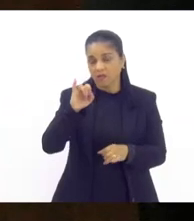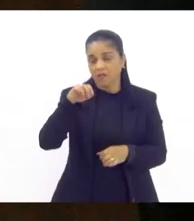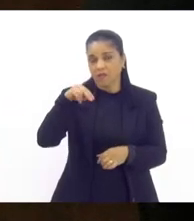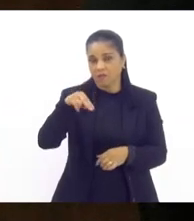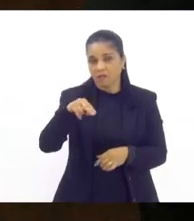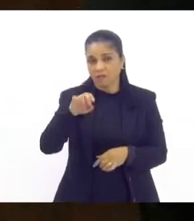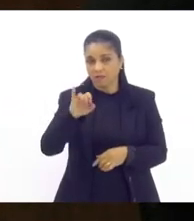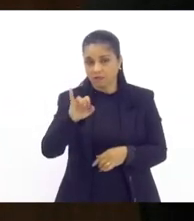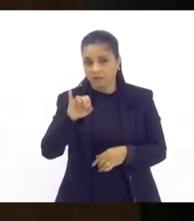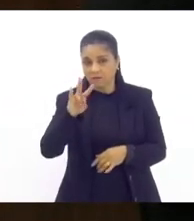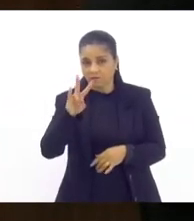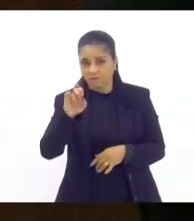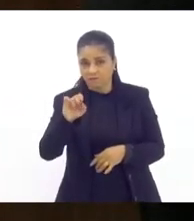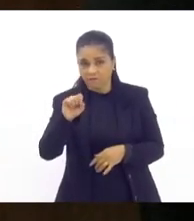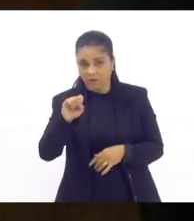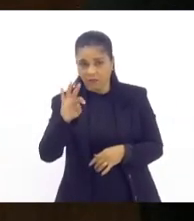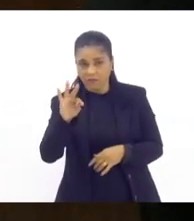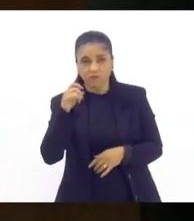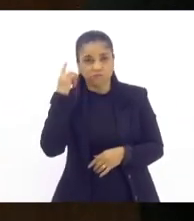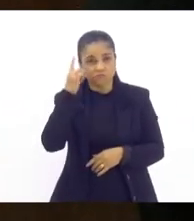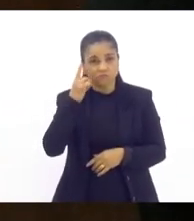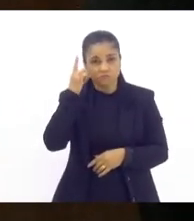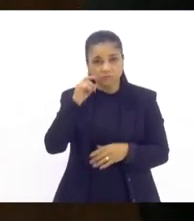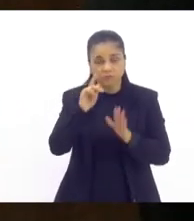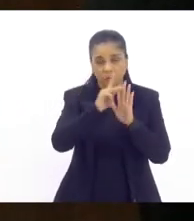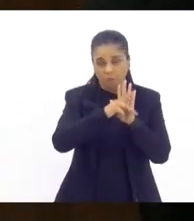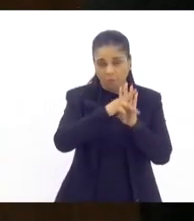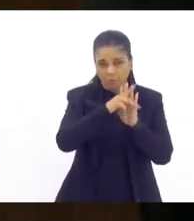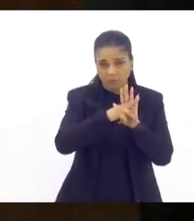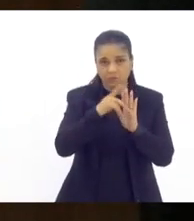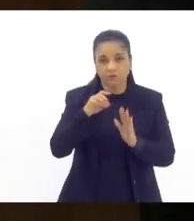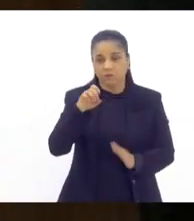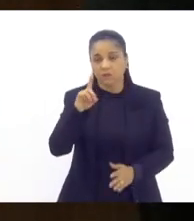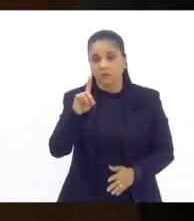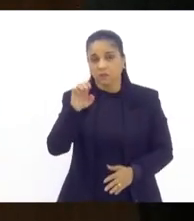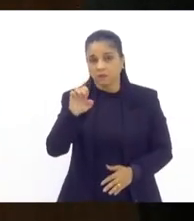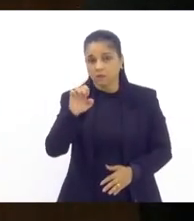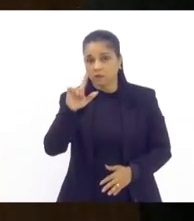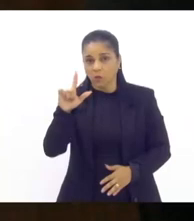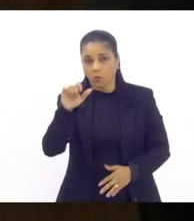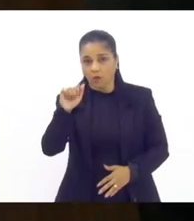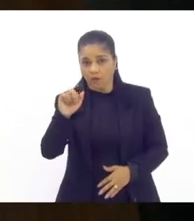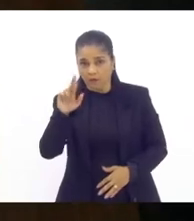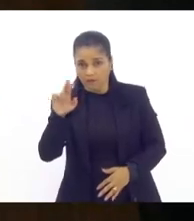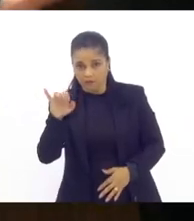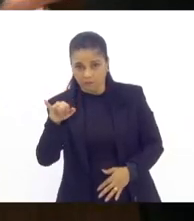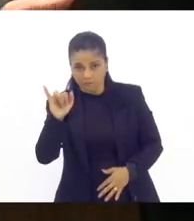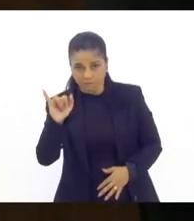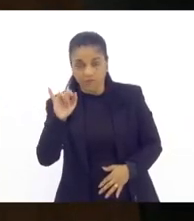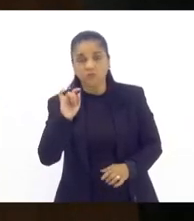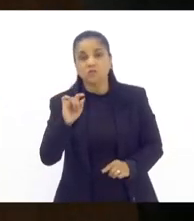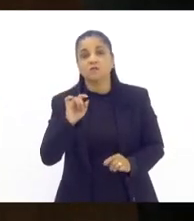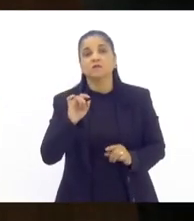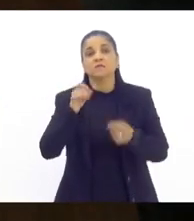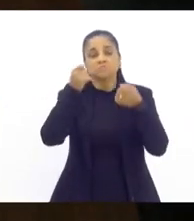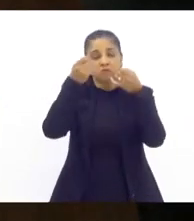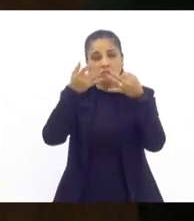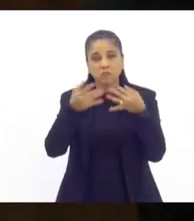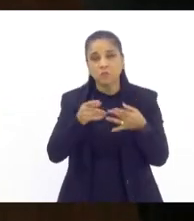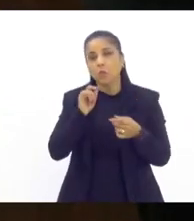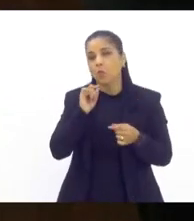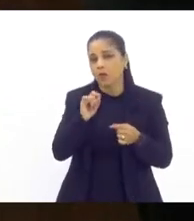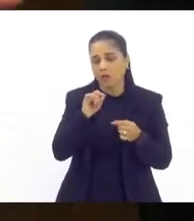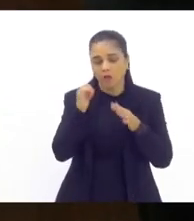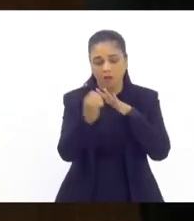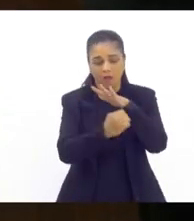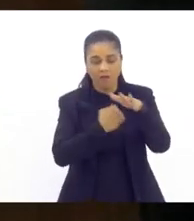projeto do deputado Dauari foi único e exclusivamente para dizer que aquela grande fábrica